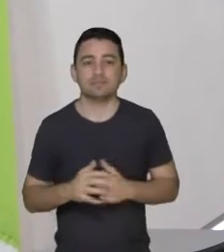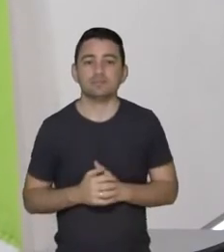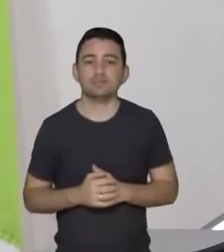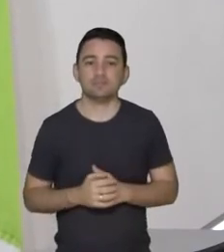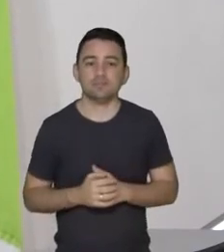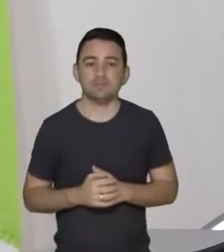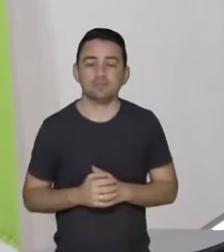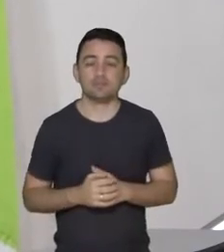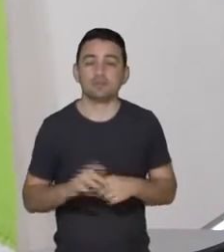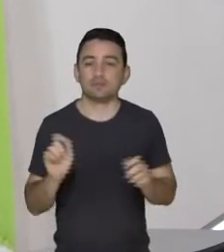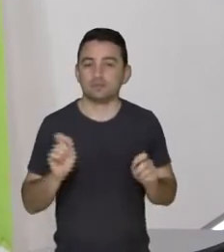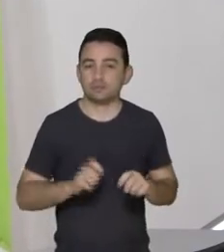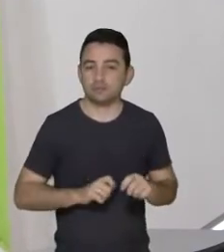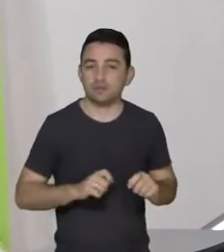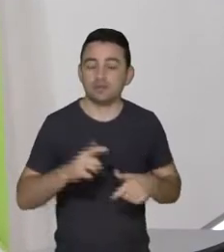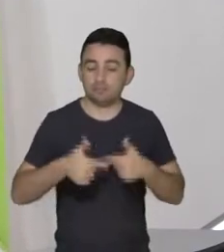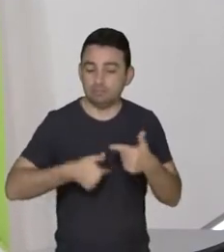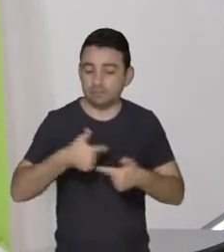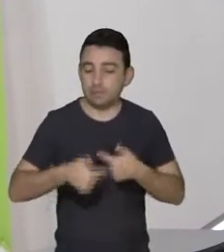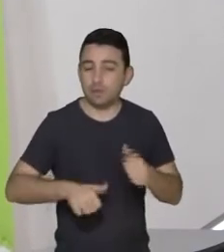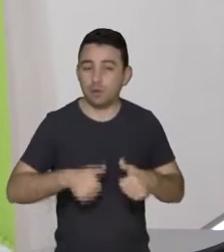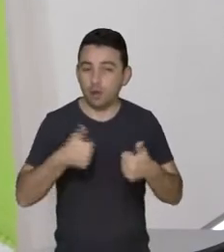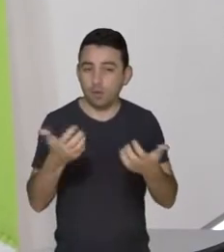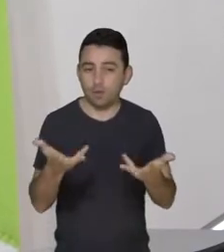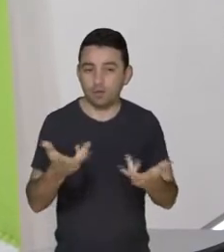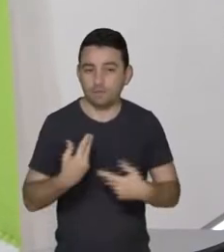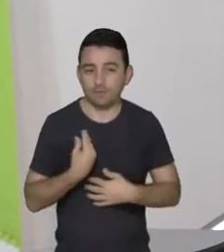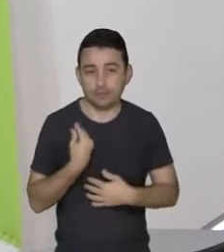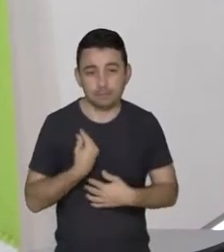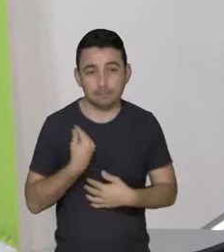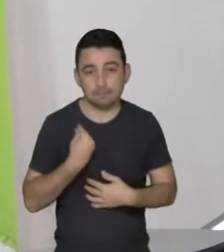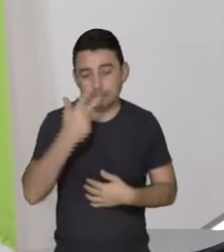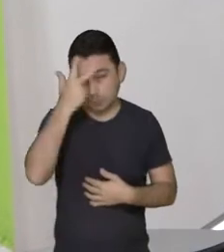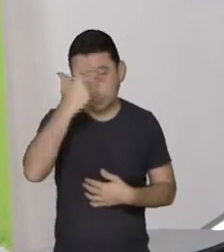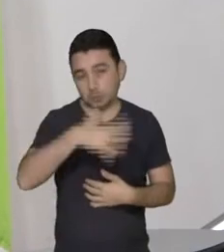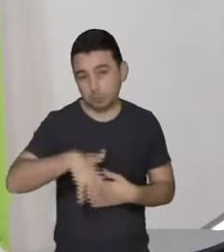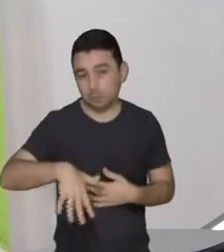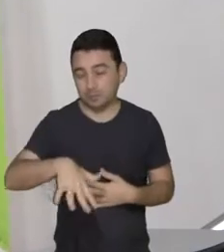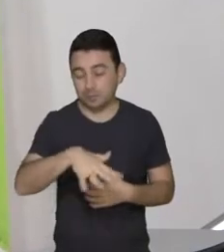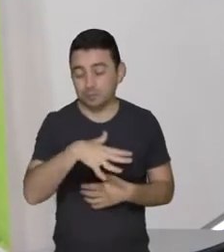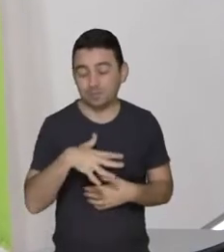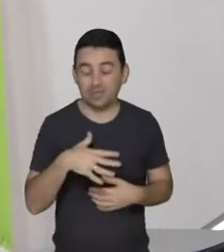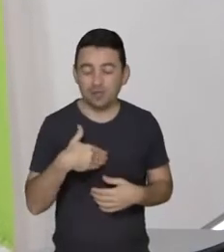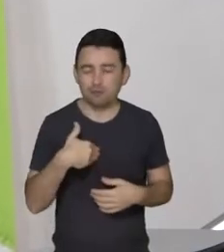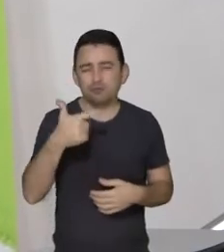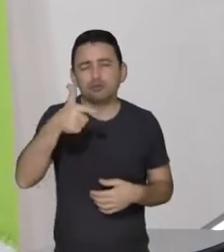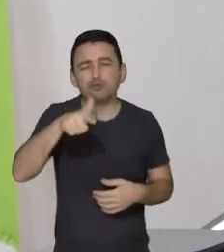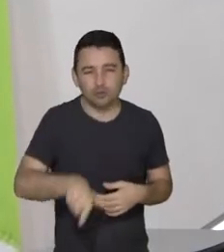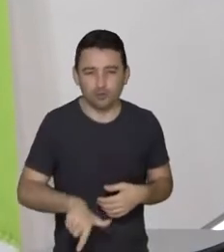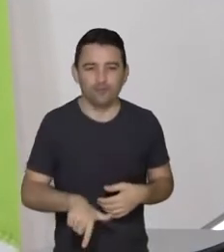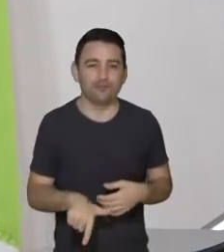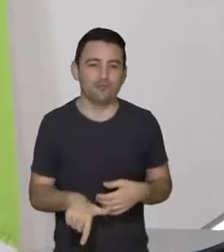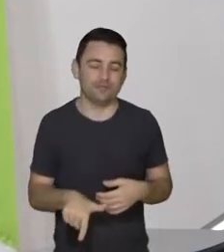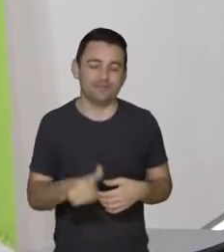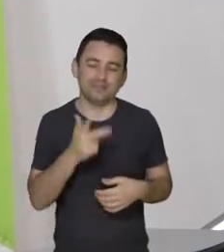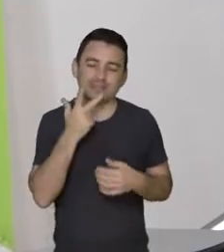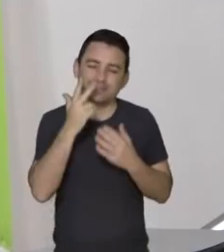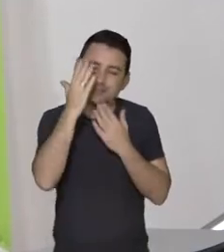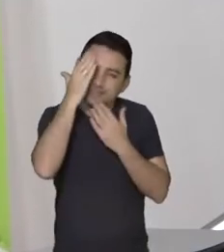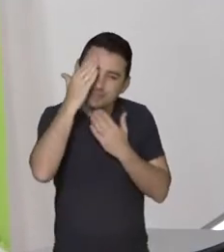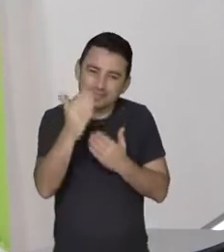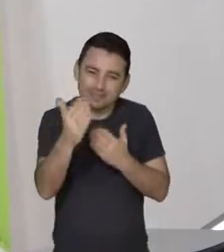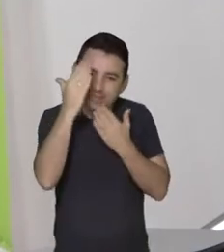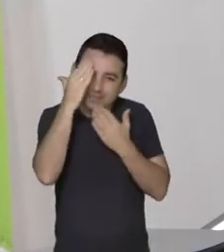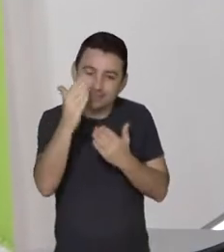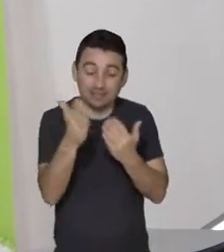para melhorar a qualidade de vida das pessoas Essa é a minha mensagem deixo mais uma vez consignado eu agradecimento a Todas